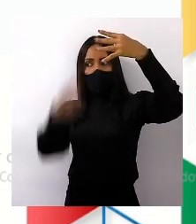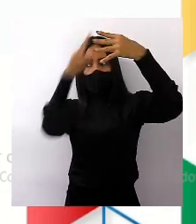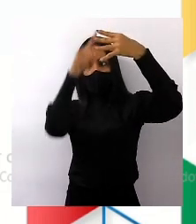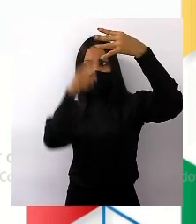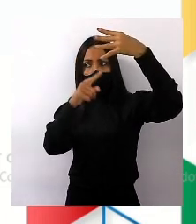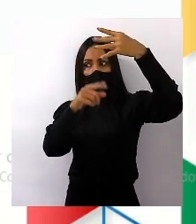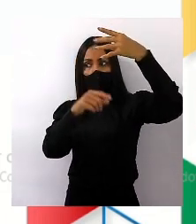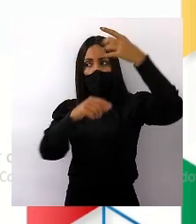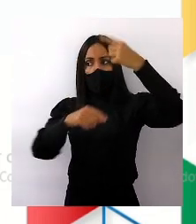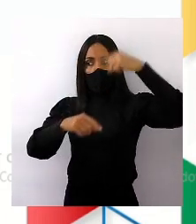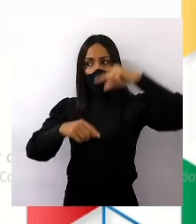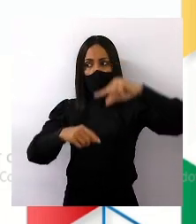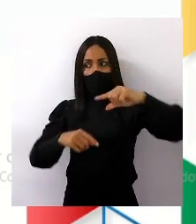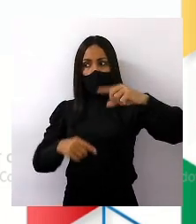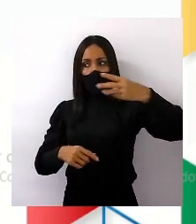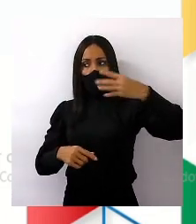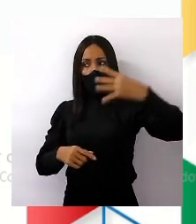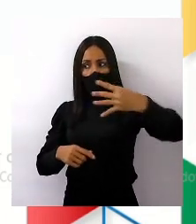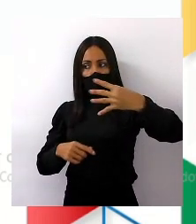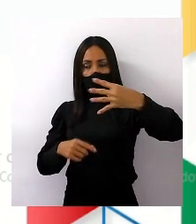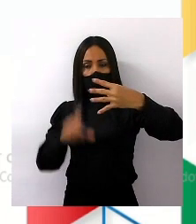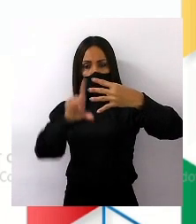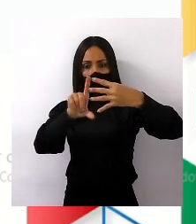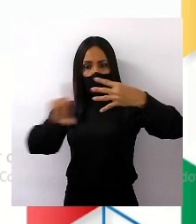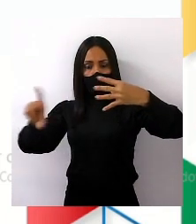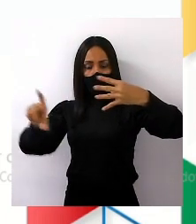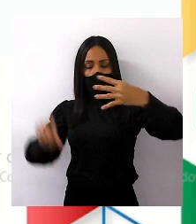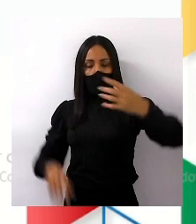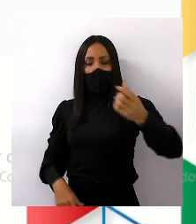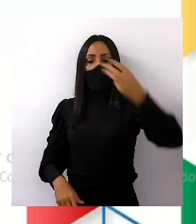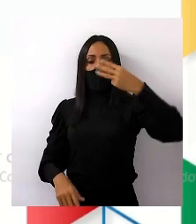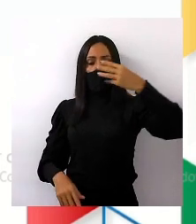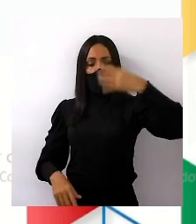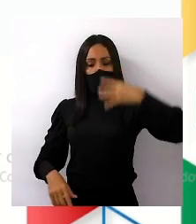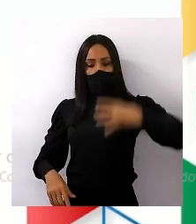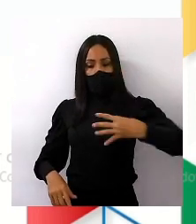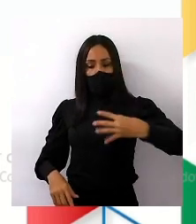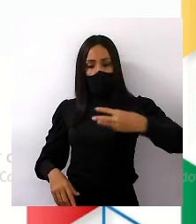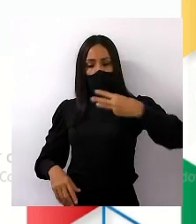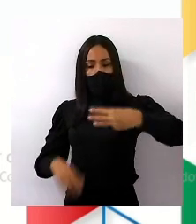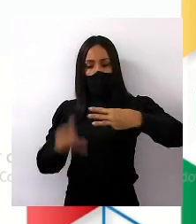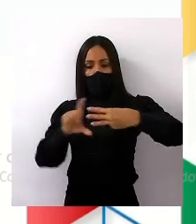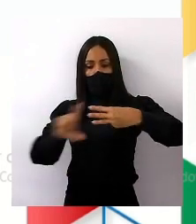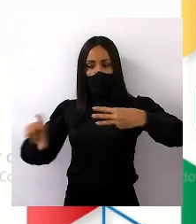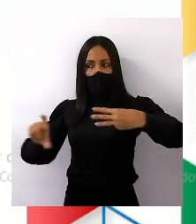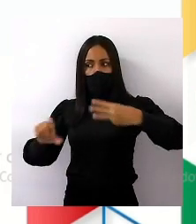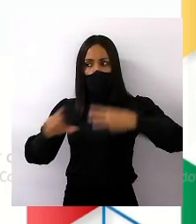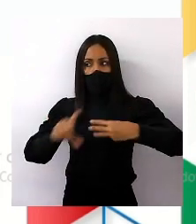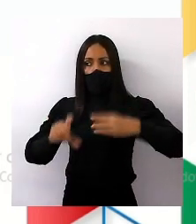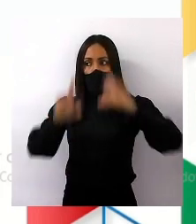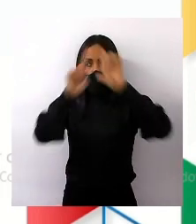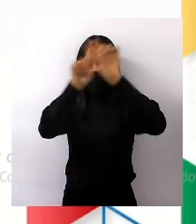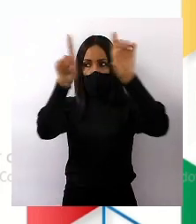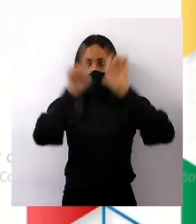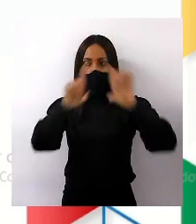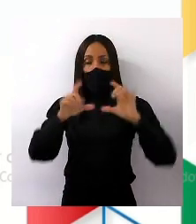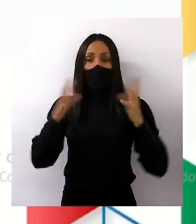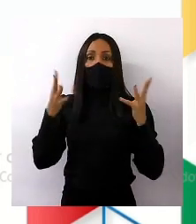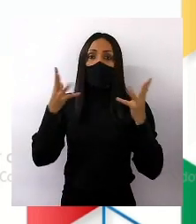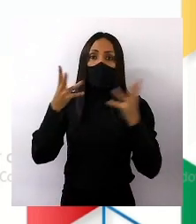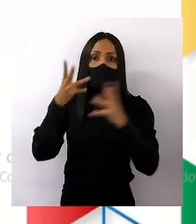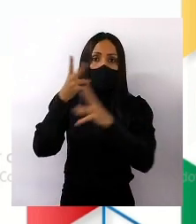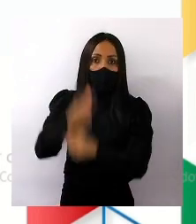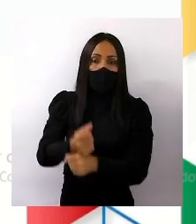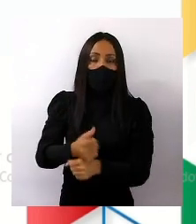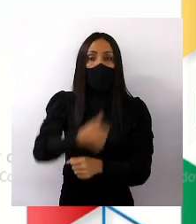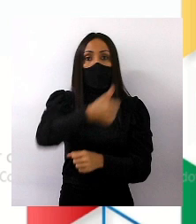segunda estrofe tem mais 4 versos, a terceira estrofe tem mais 3 e a quarta 3, ou seja, no total